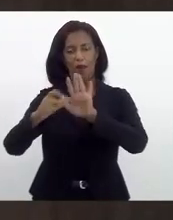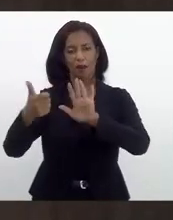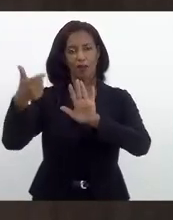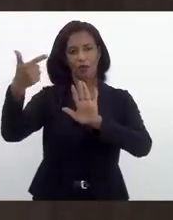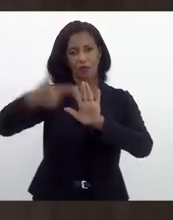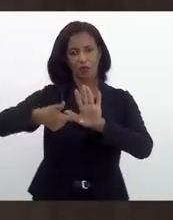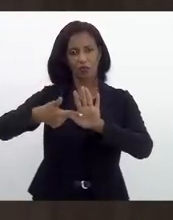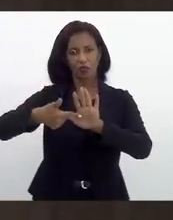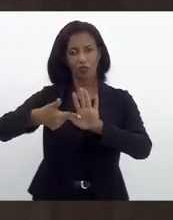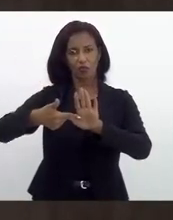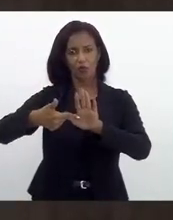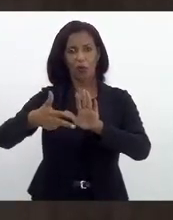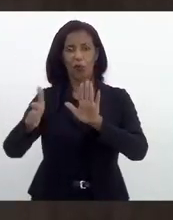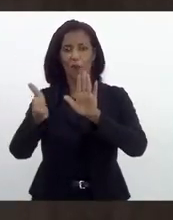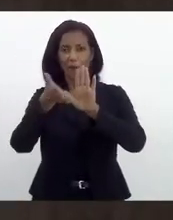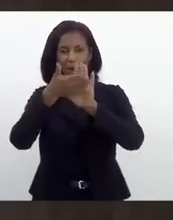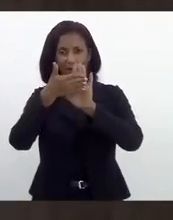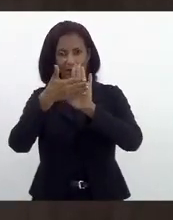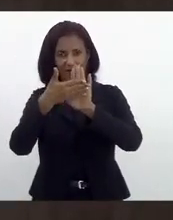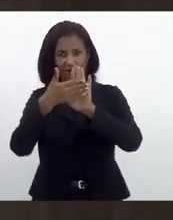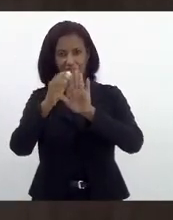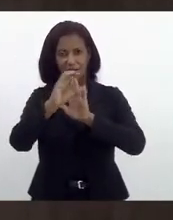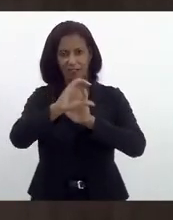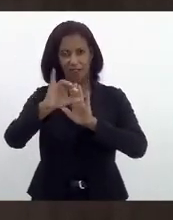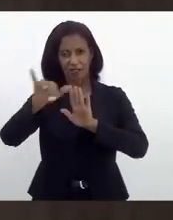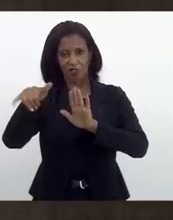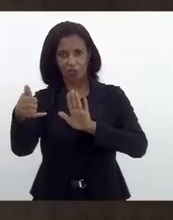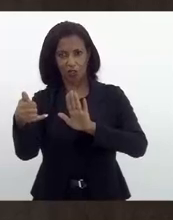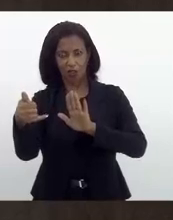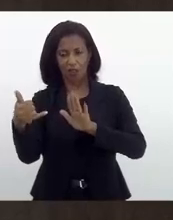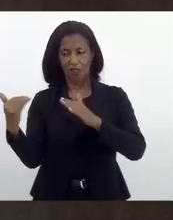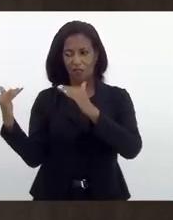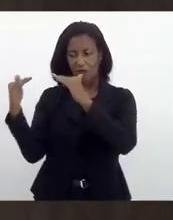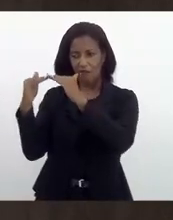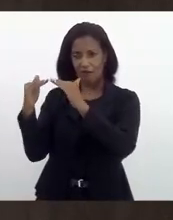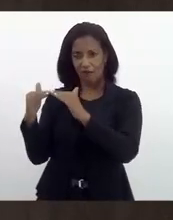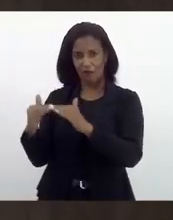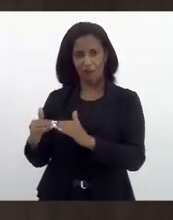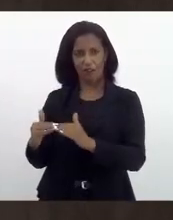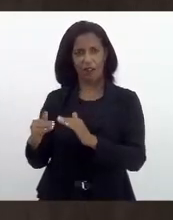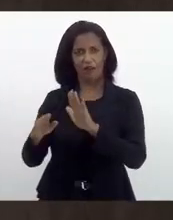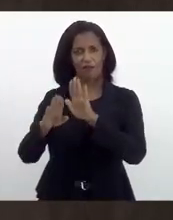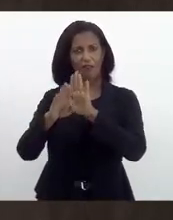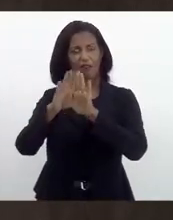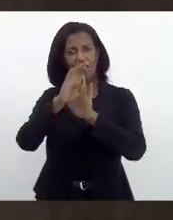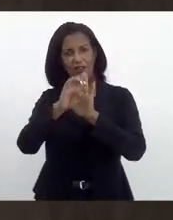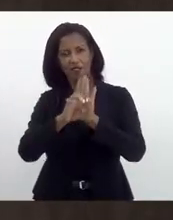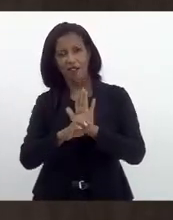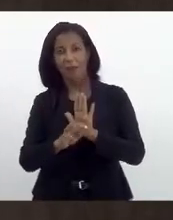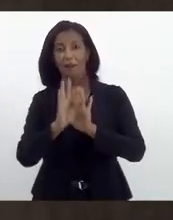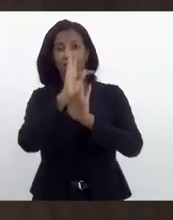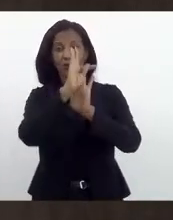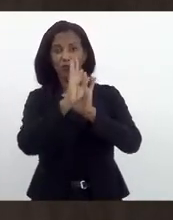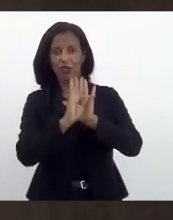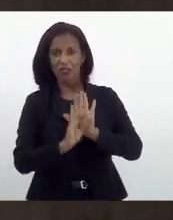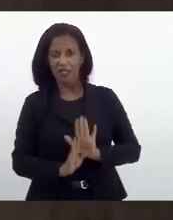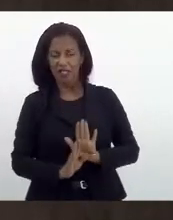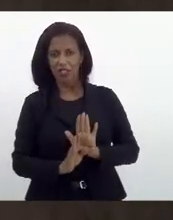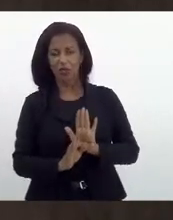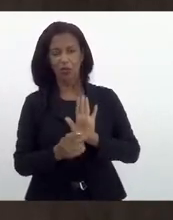no parecer da CCJ dá como favorável essa emenda mas o texto que foi